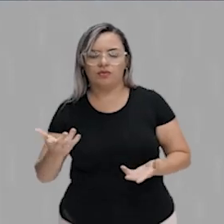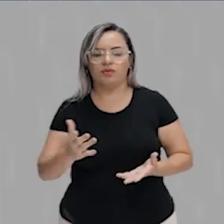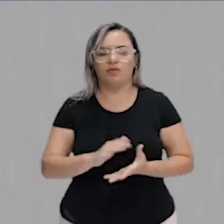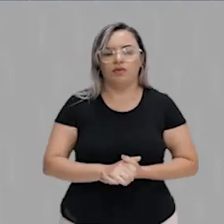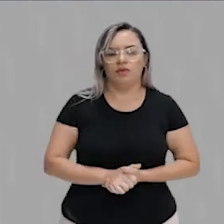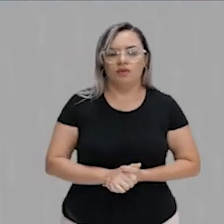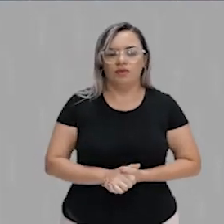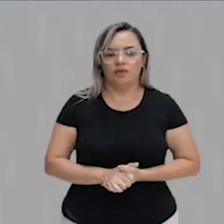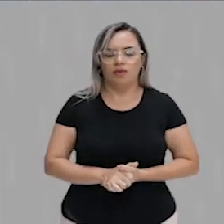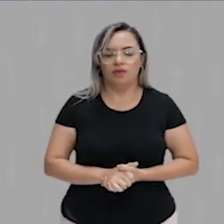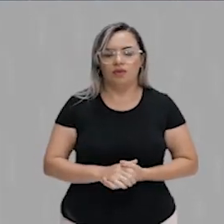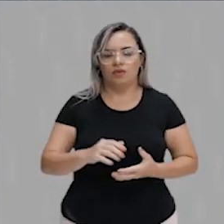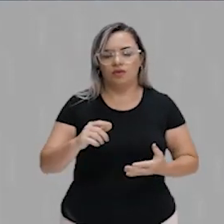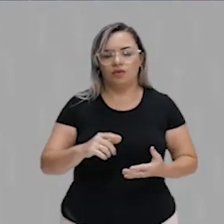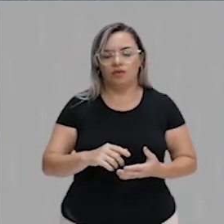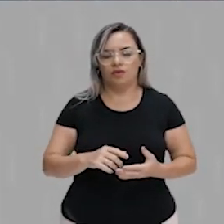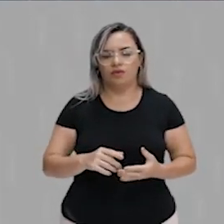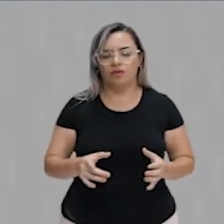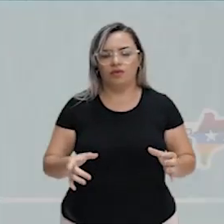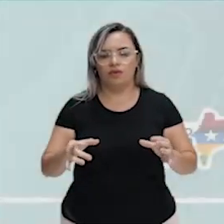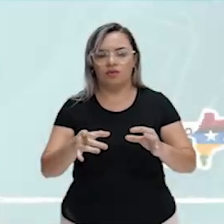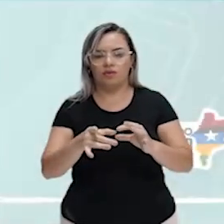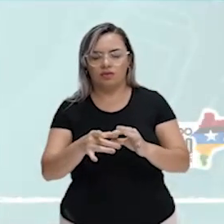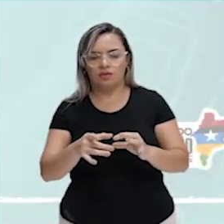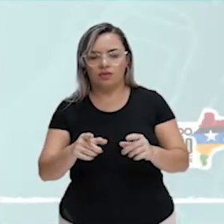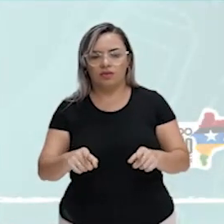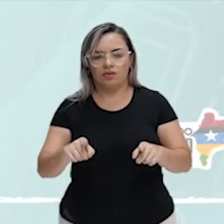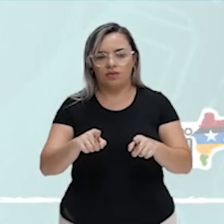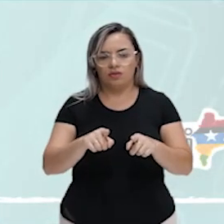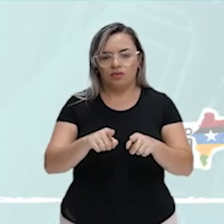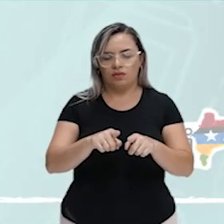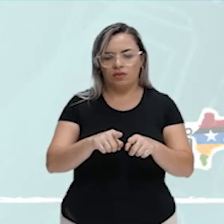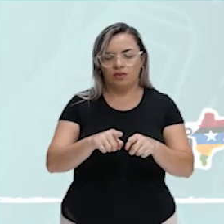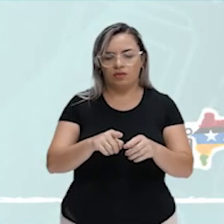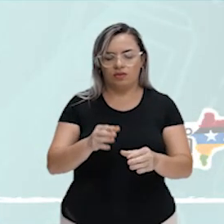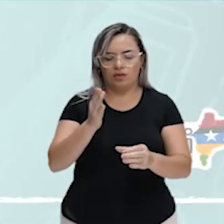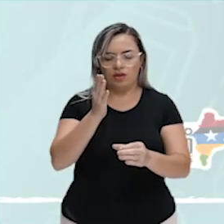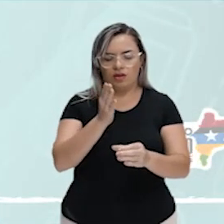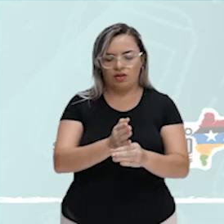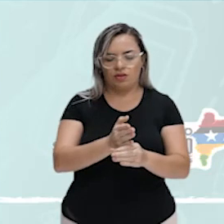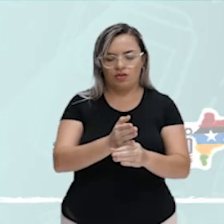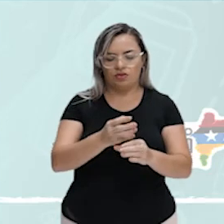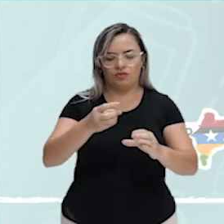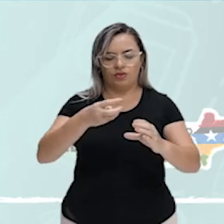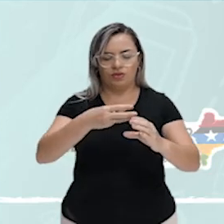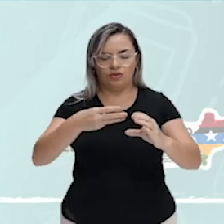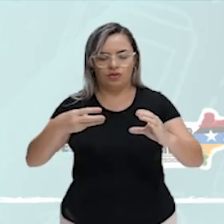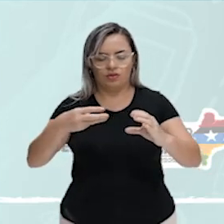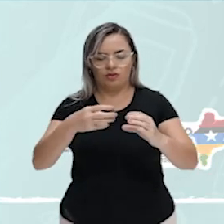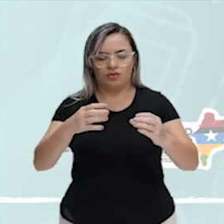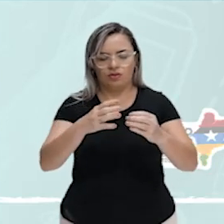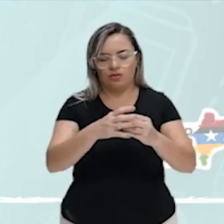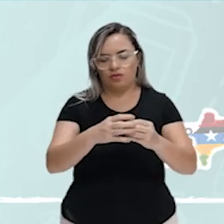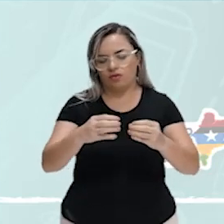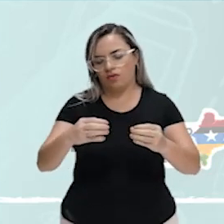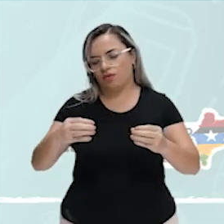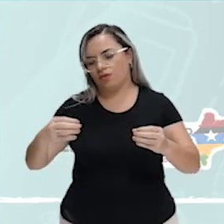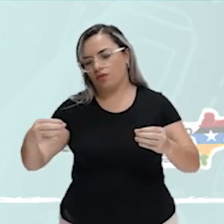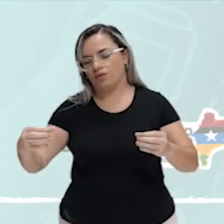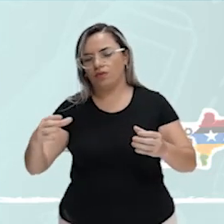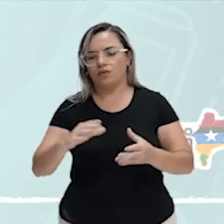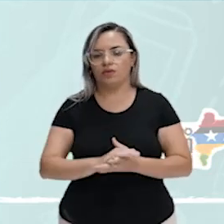se desenvolvam. Associadas com auxinas, estimula a divisão celular também, faz com que o indivíduo cresça, a planta